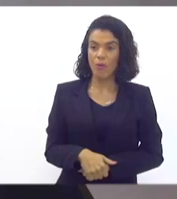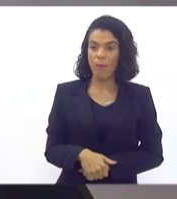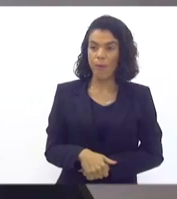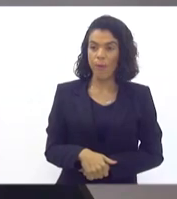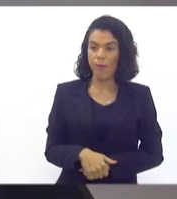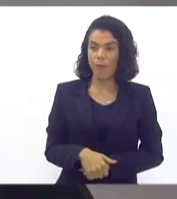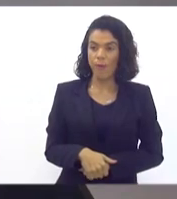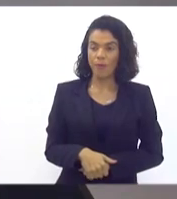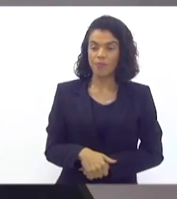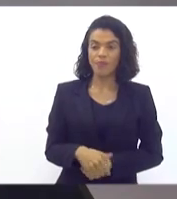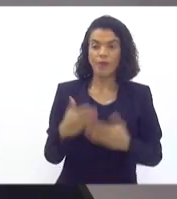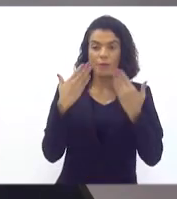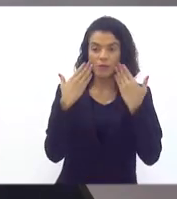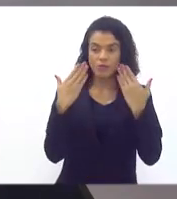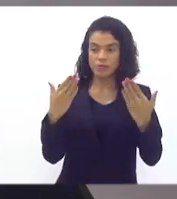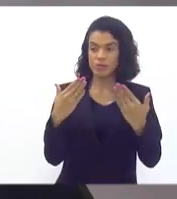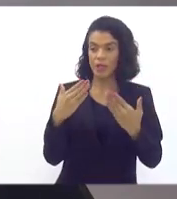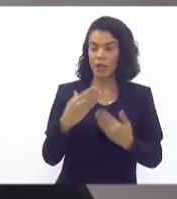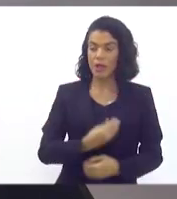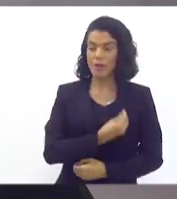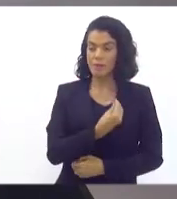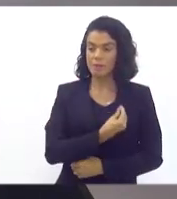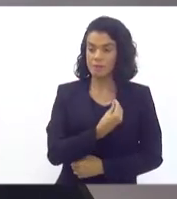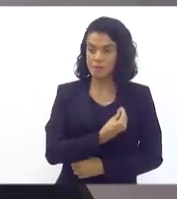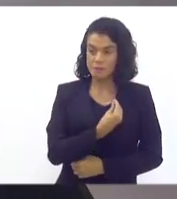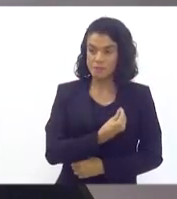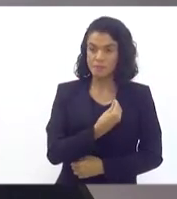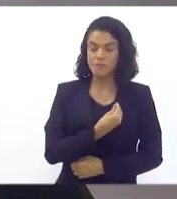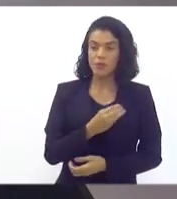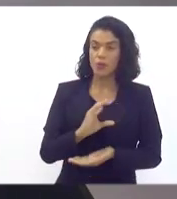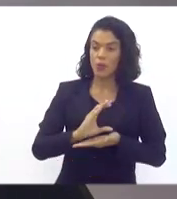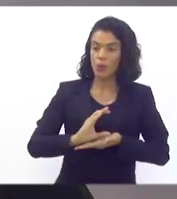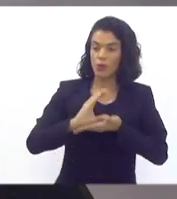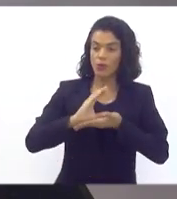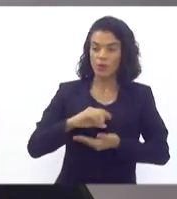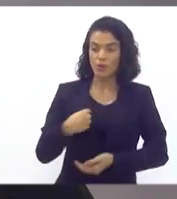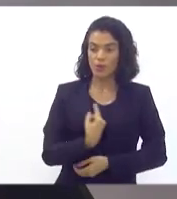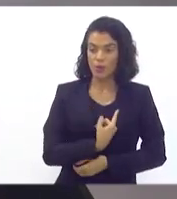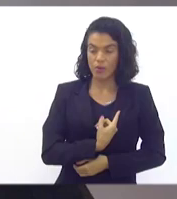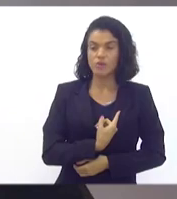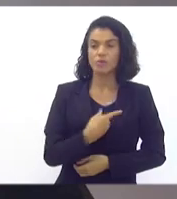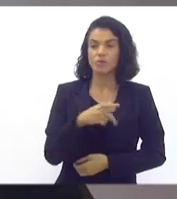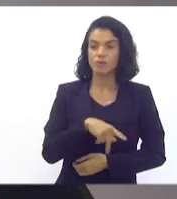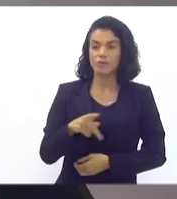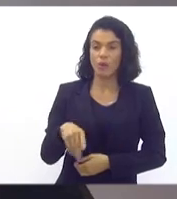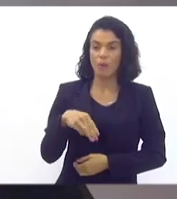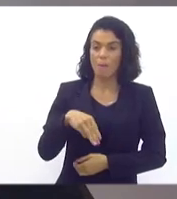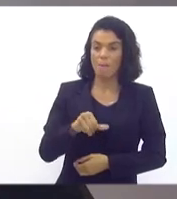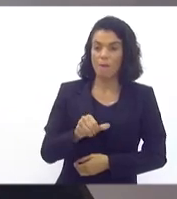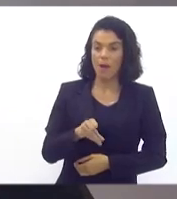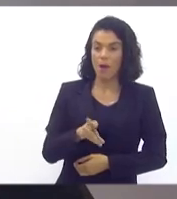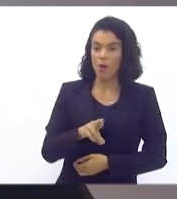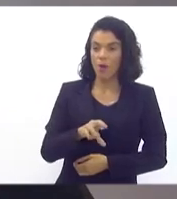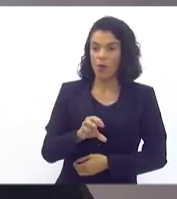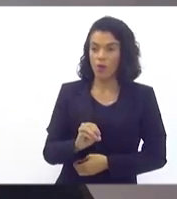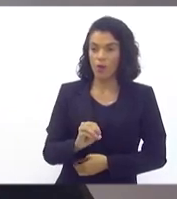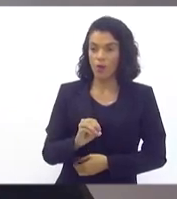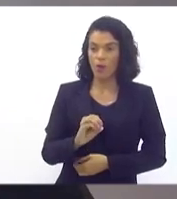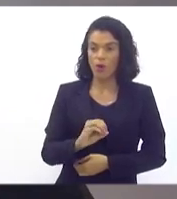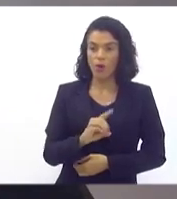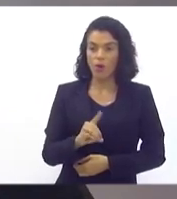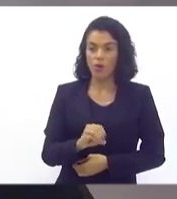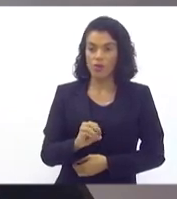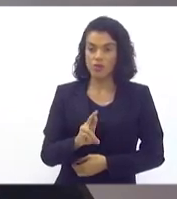a gente tacar a presença do sempre Conselheiro nosso professor Mauro Osório a quem eu